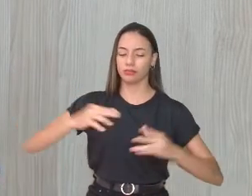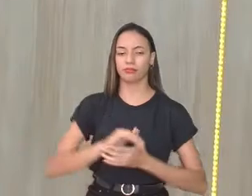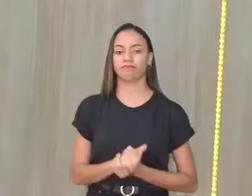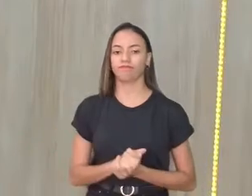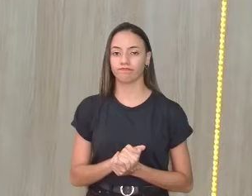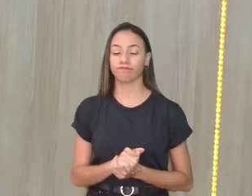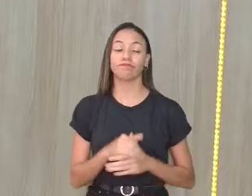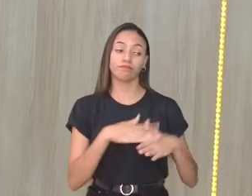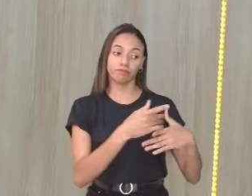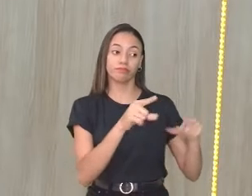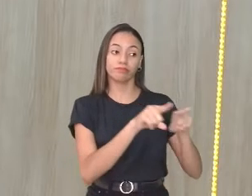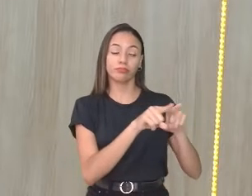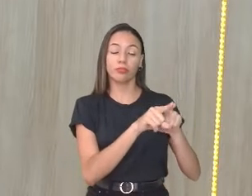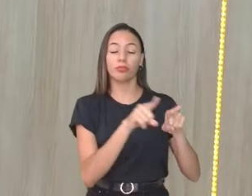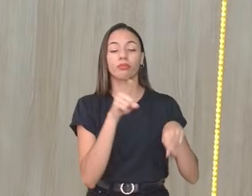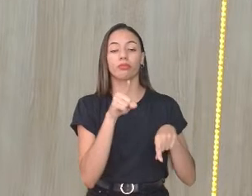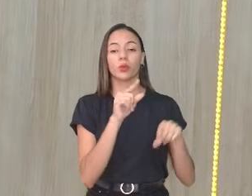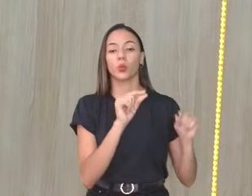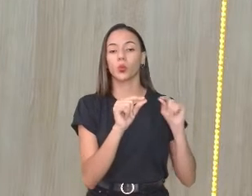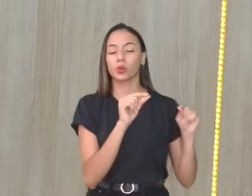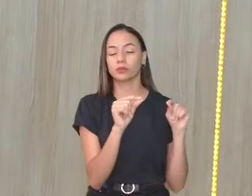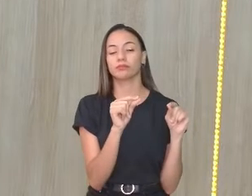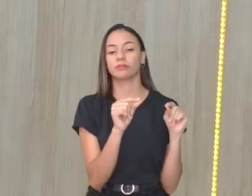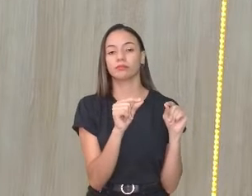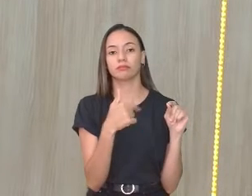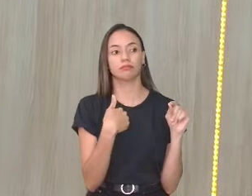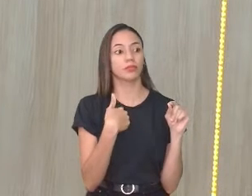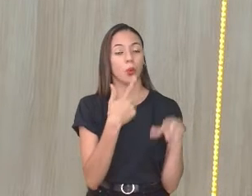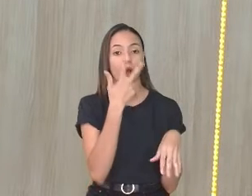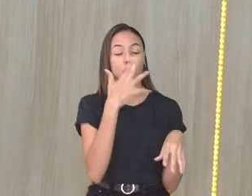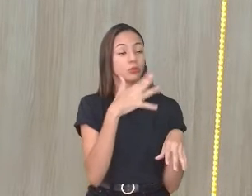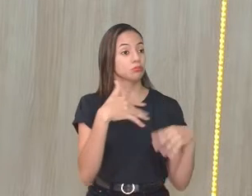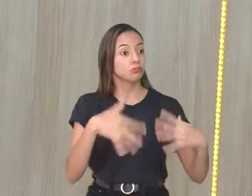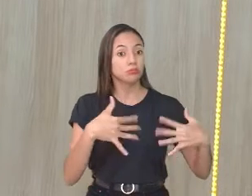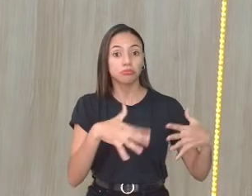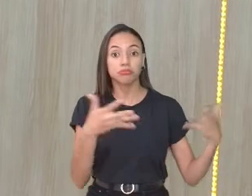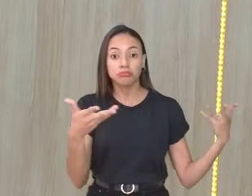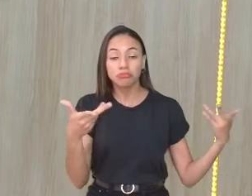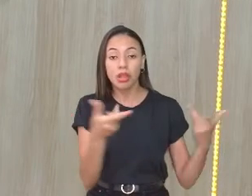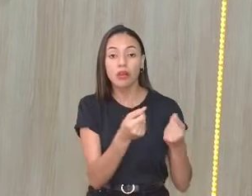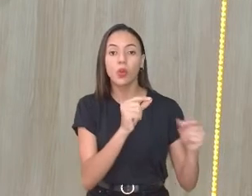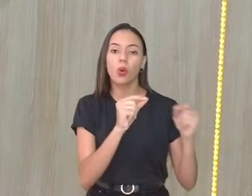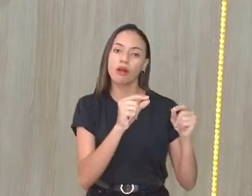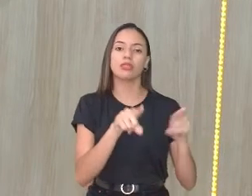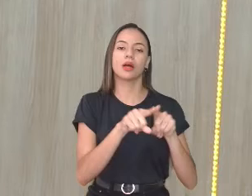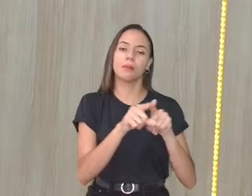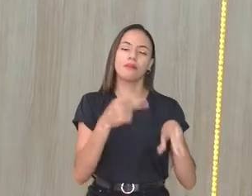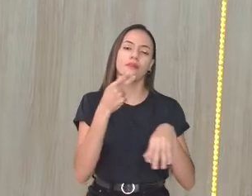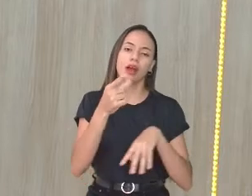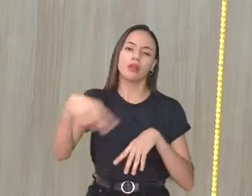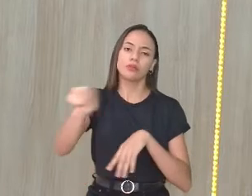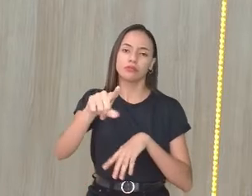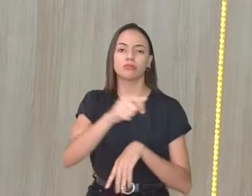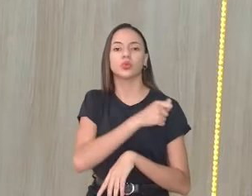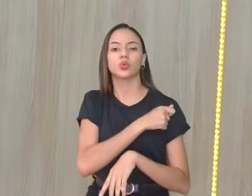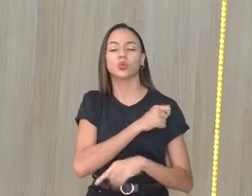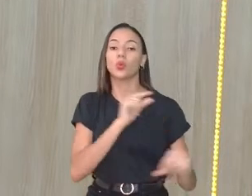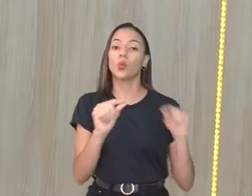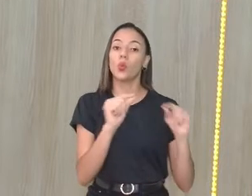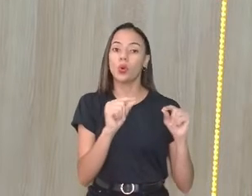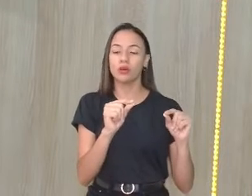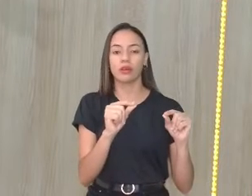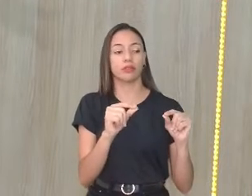é nessa questão, né, professora Viviane, que eu acho incrível e eu sempre chamo a atenção para os estudantes sobre isso, que é